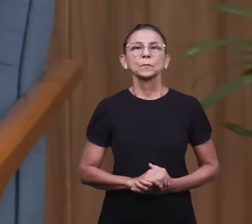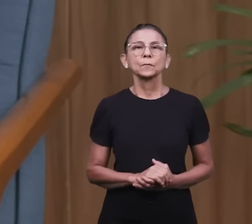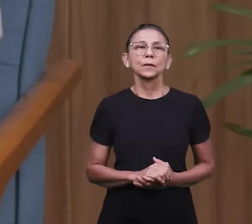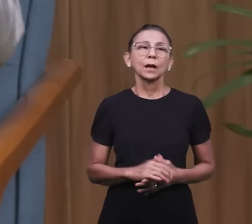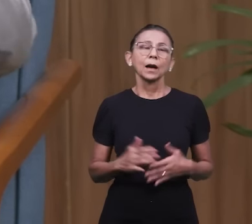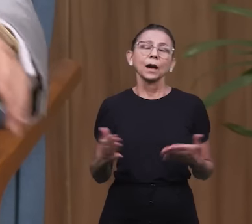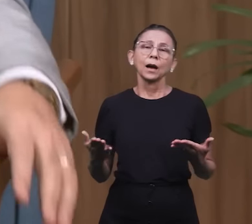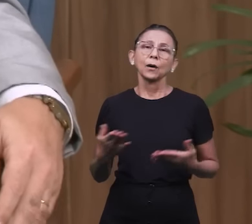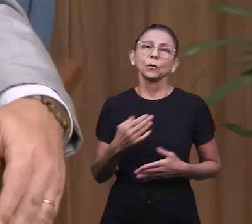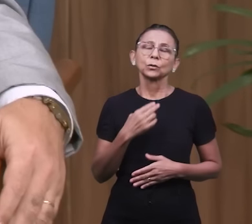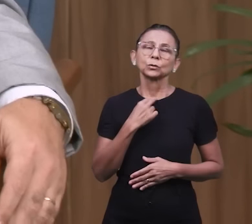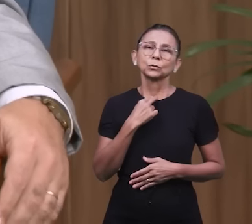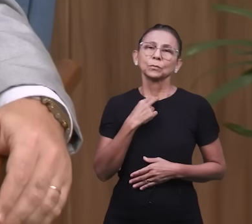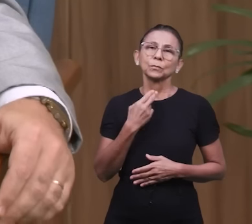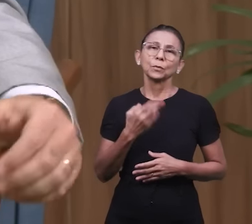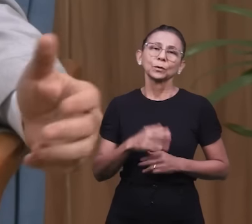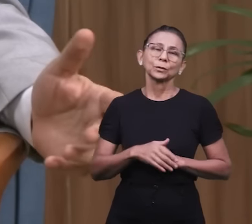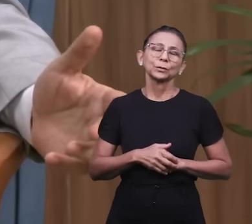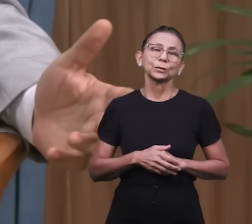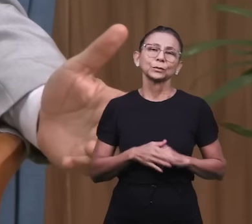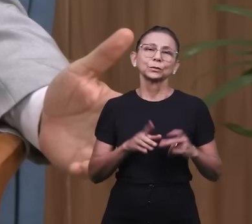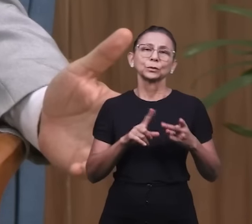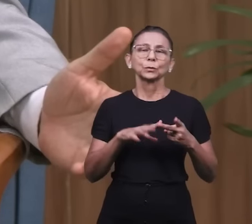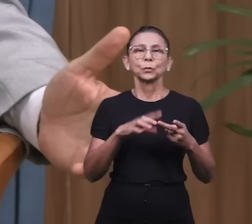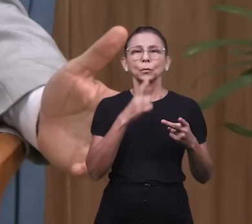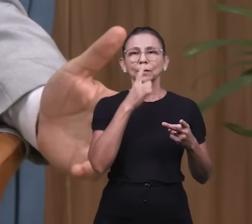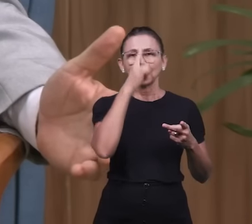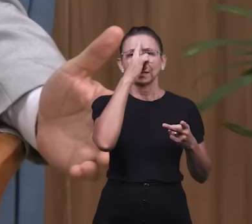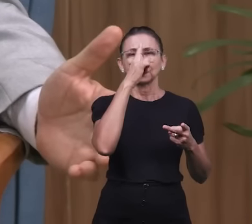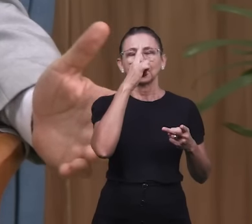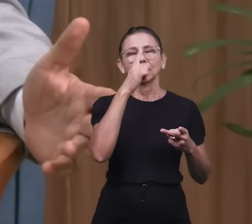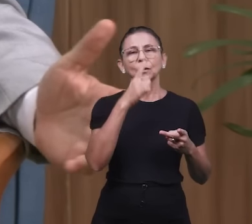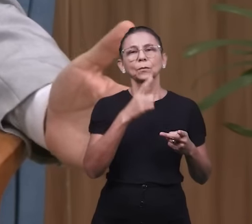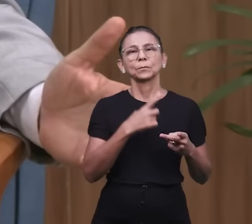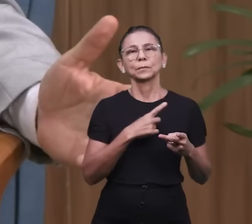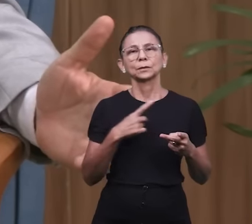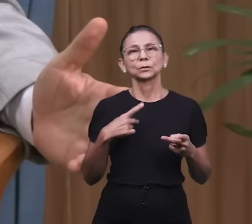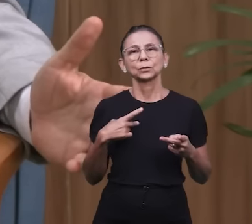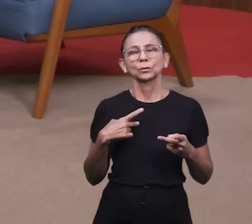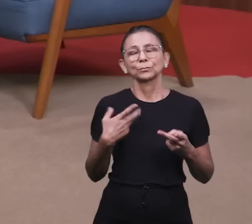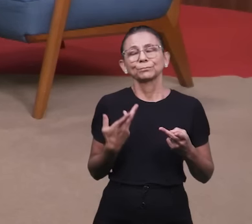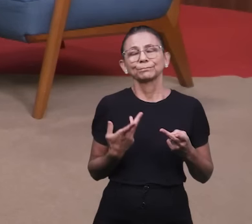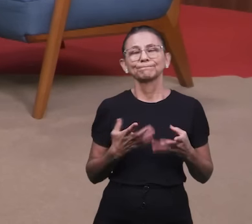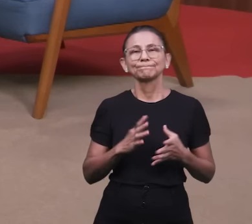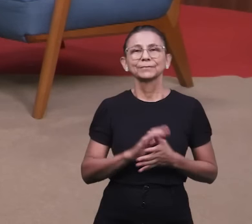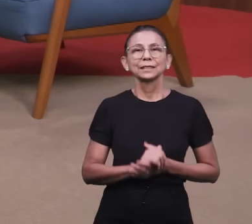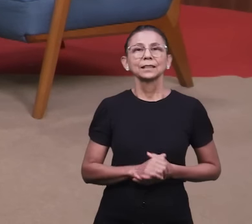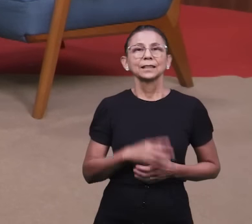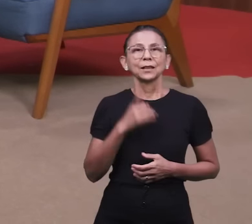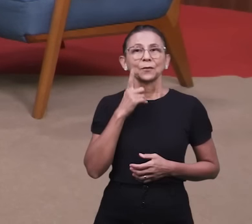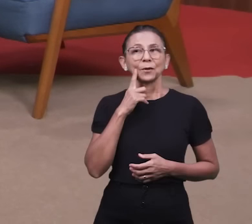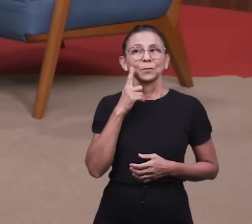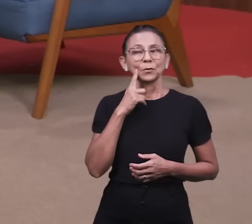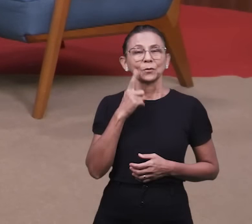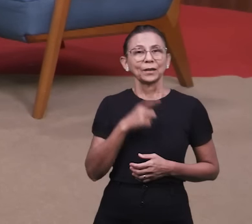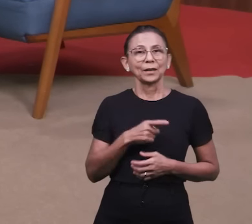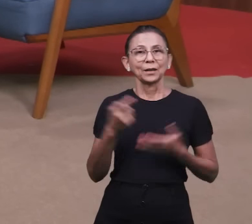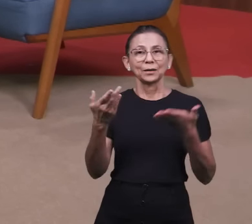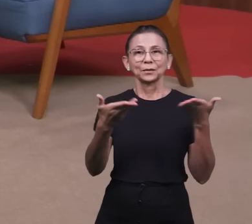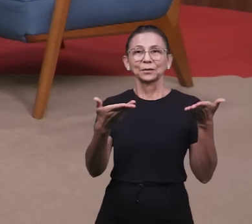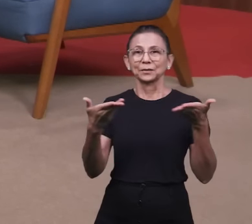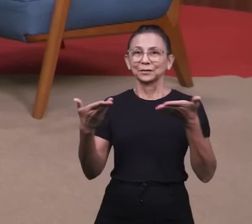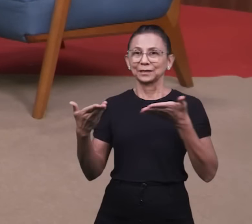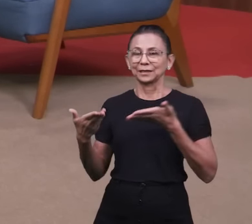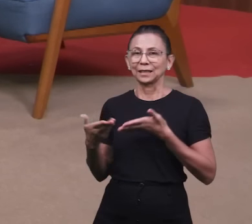Moreira não pode estar presente hoje mas nós temos um pastor convidado e agora você vai saber quem que é o pastor Wallace